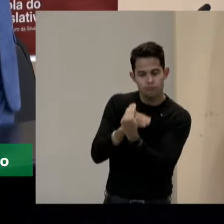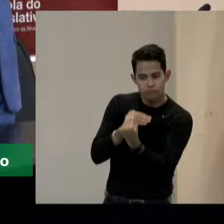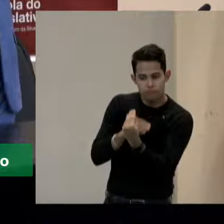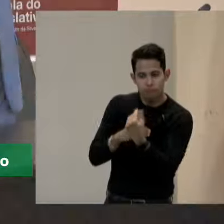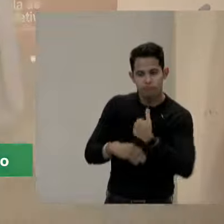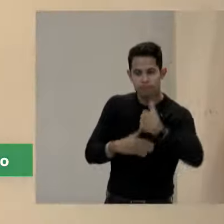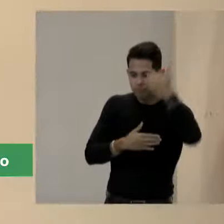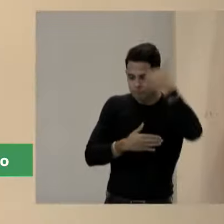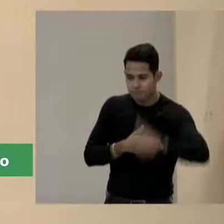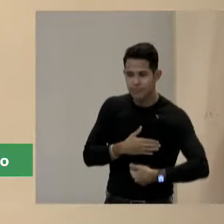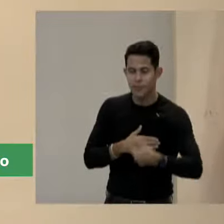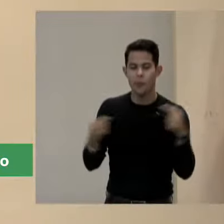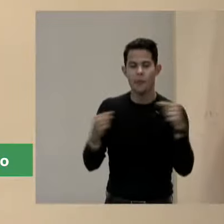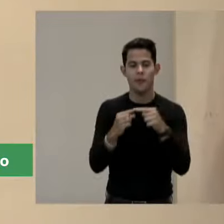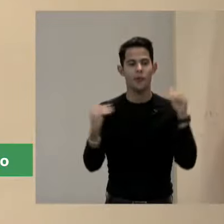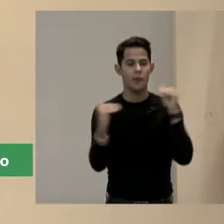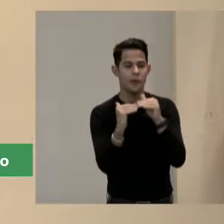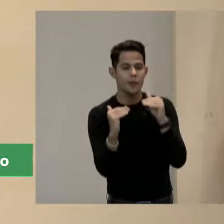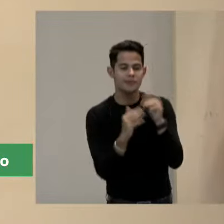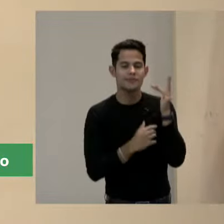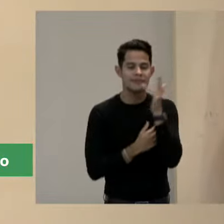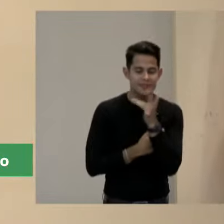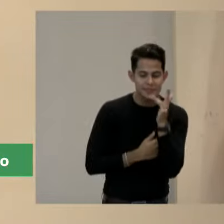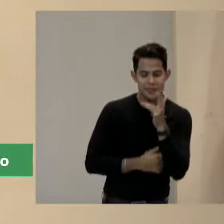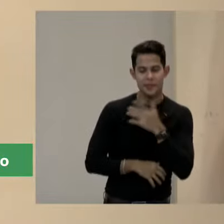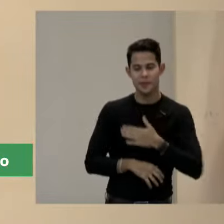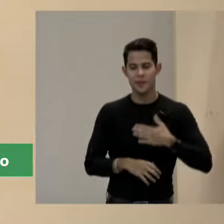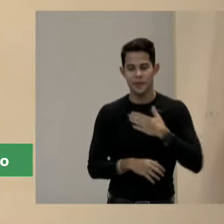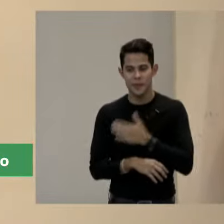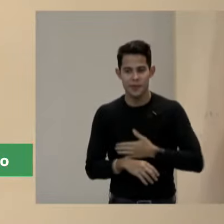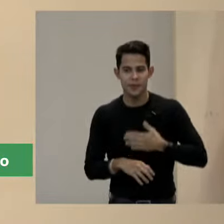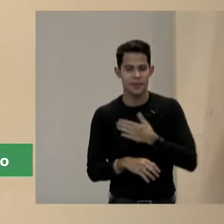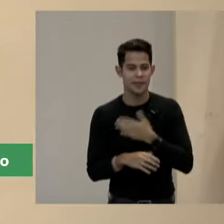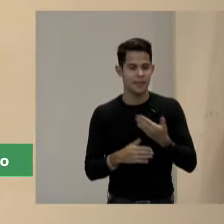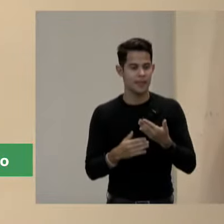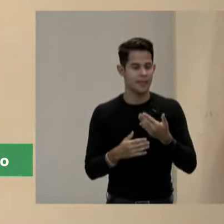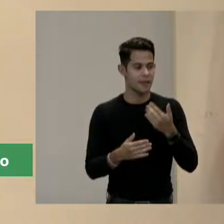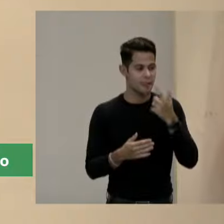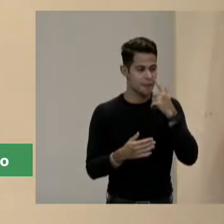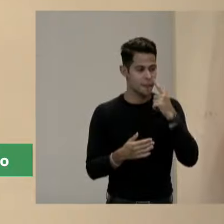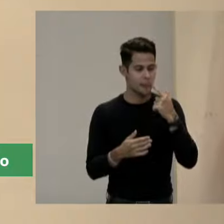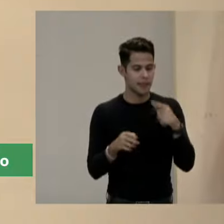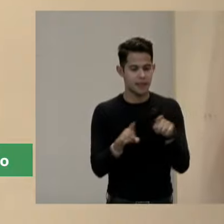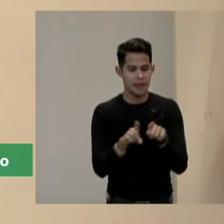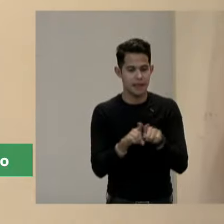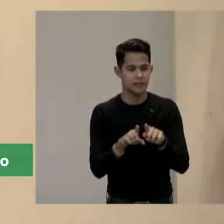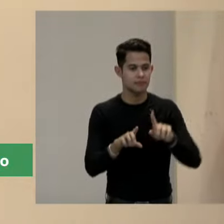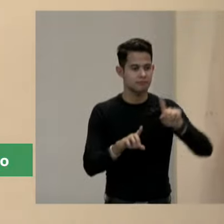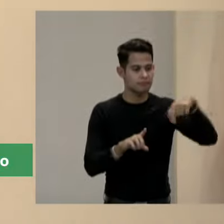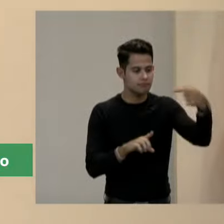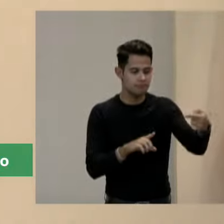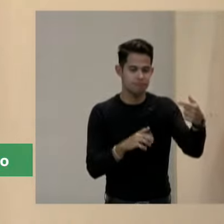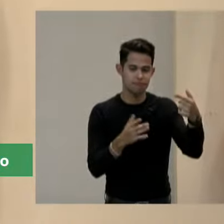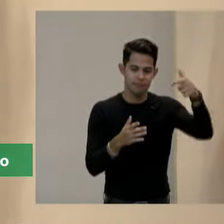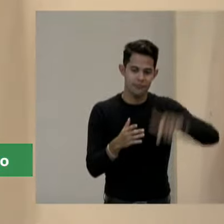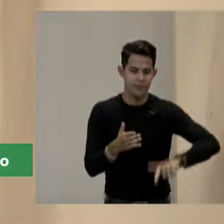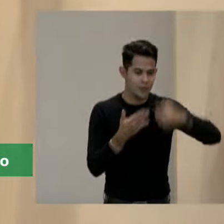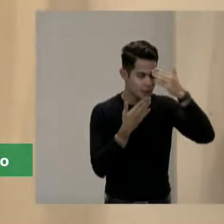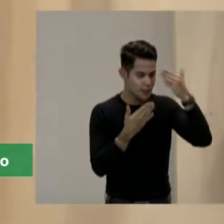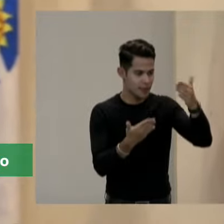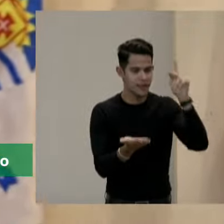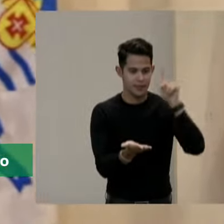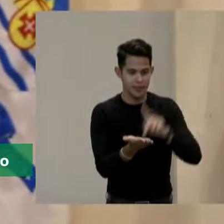isso é confortante, isso é gostoso. Sabe o que a gente sente? A gente tem que falar enquanto está vivo, porque depois eu não sei. Dave, muito obrigado. Dê um beijo